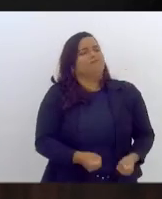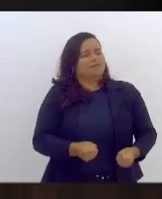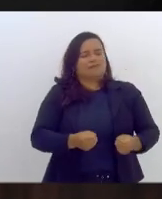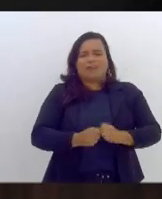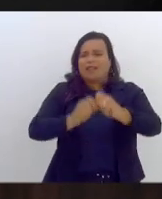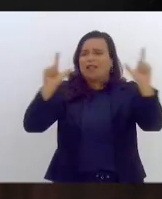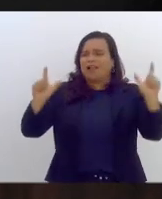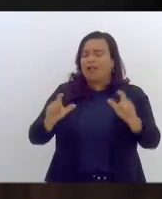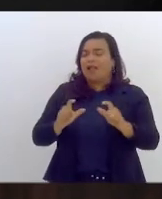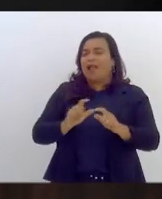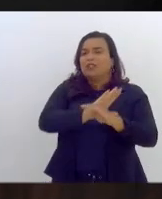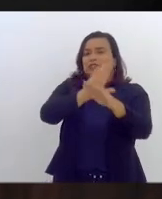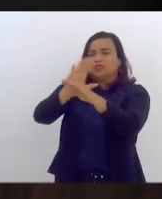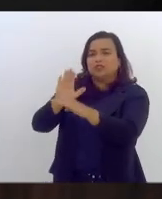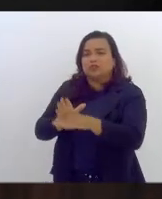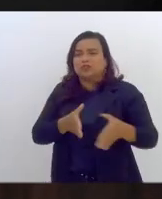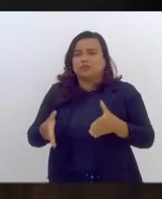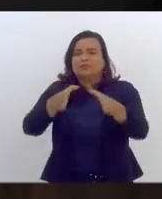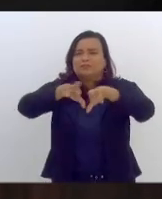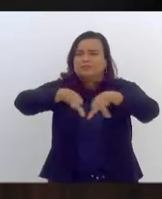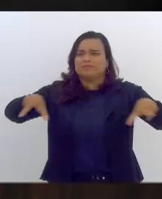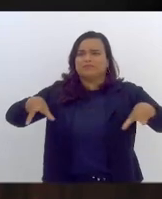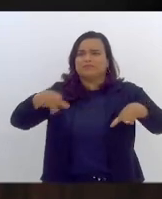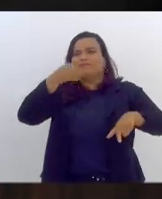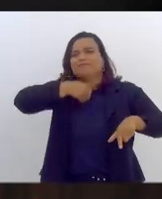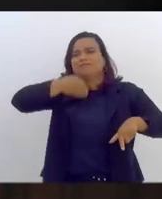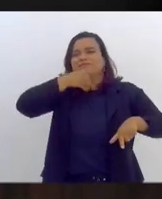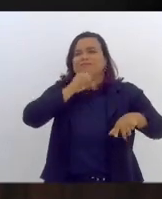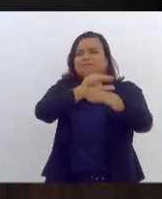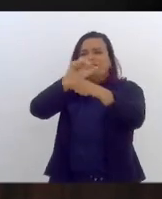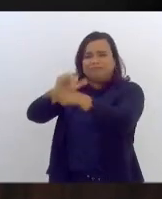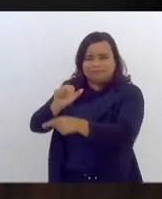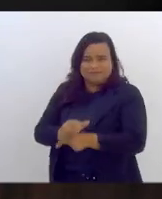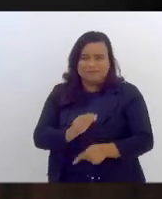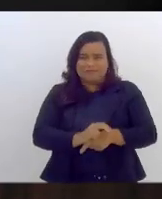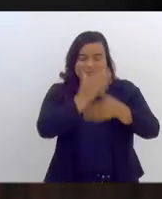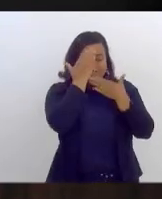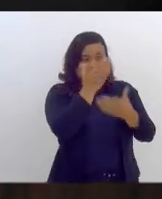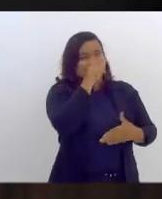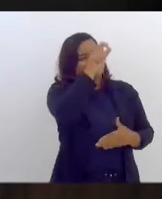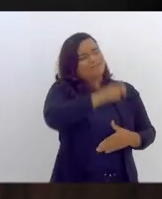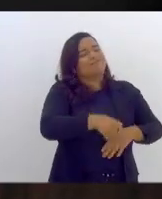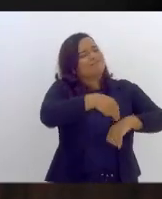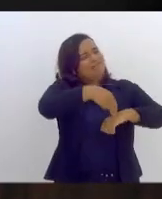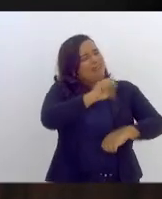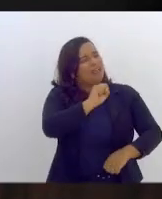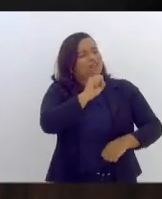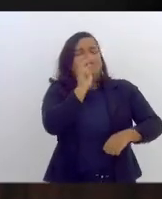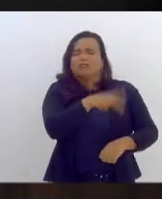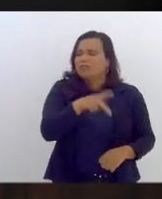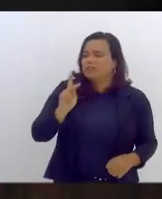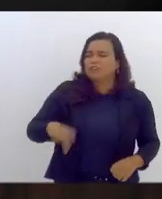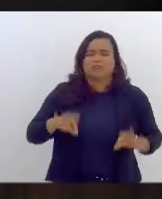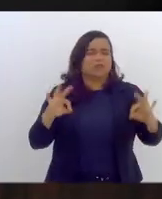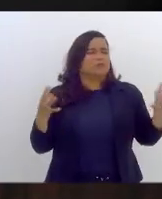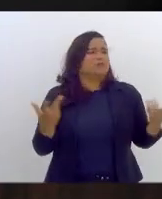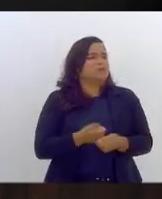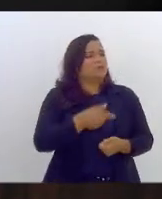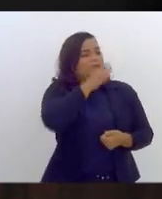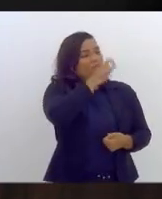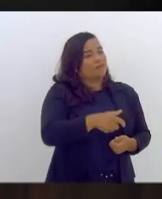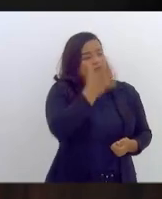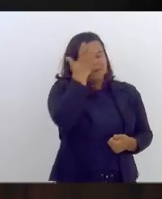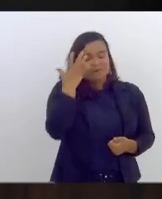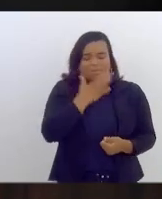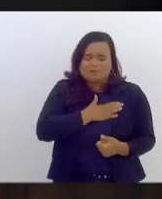janelas, portas e caminhos. Muito obrigada por ser esse mestre, esse professor, essa pessoa tão